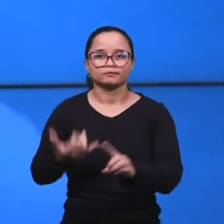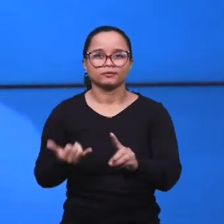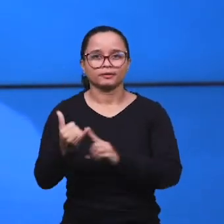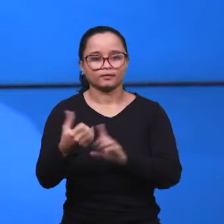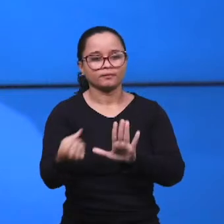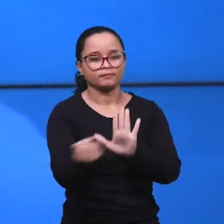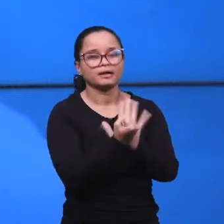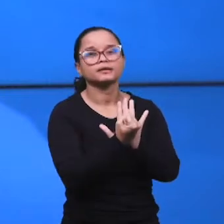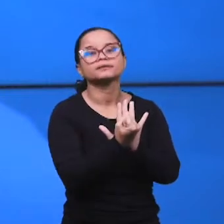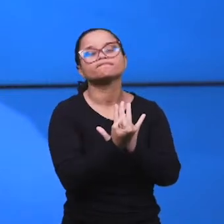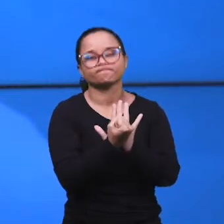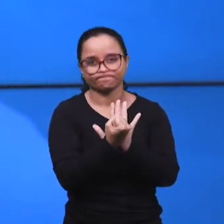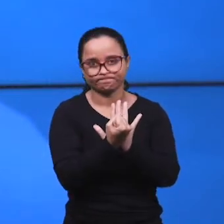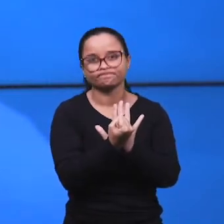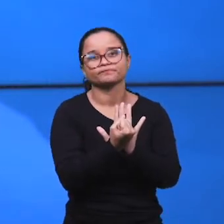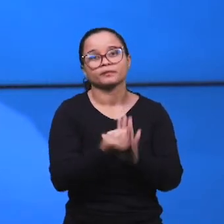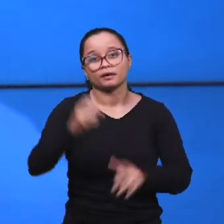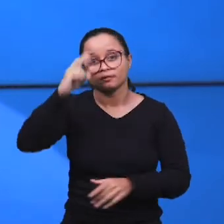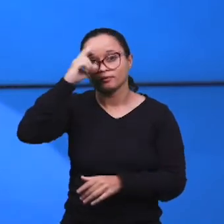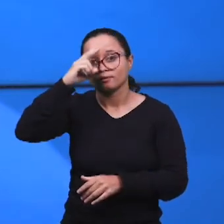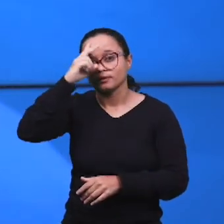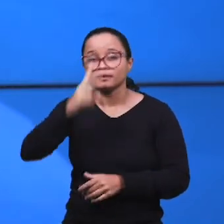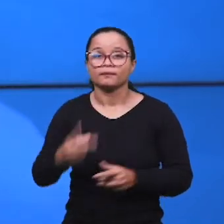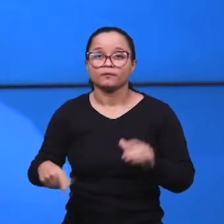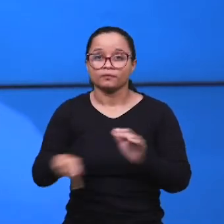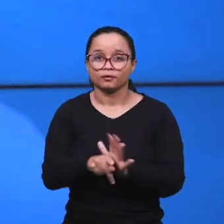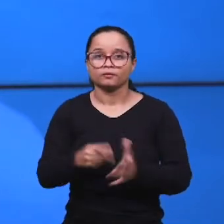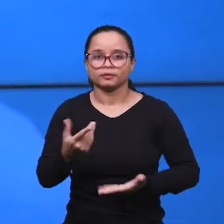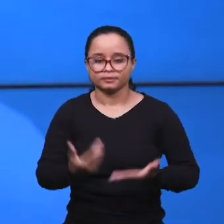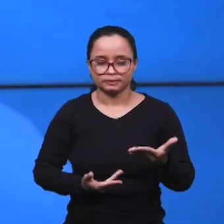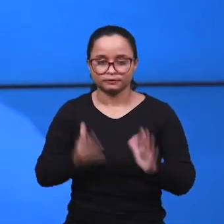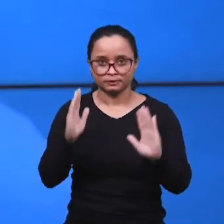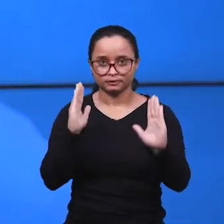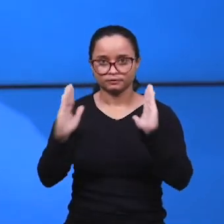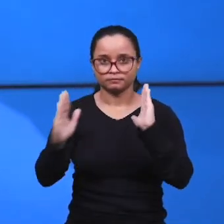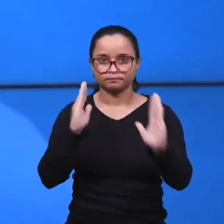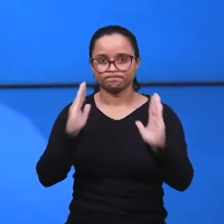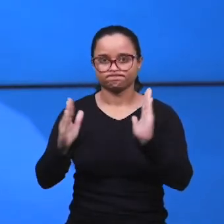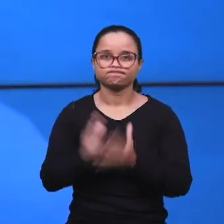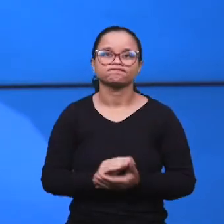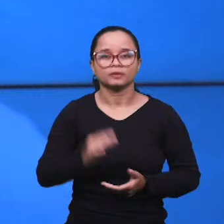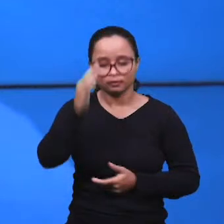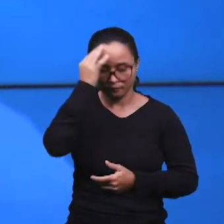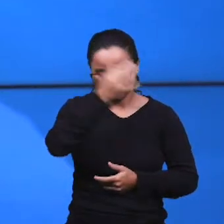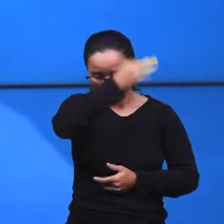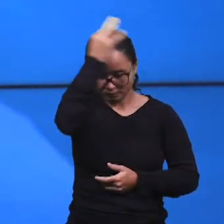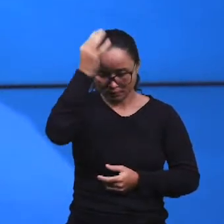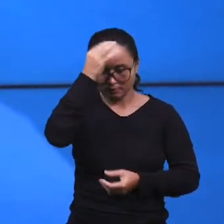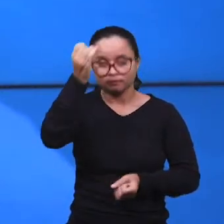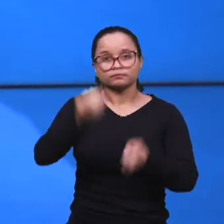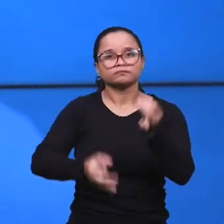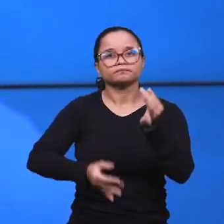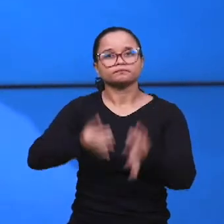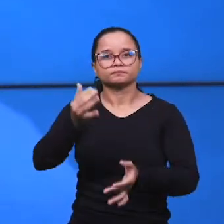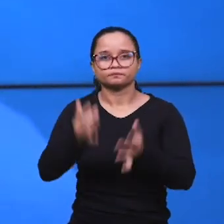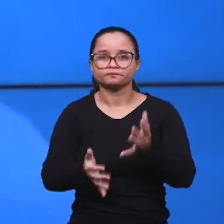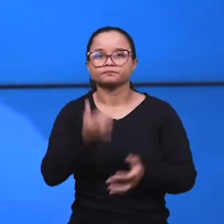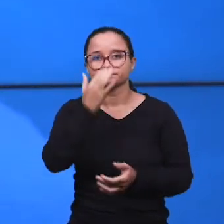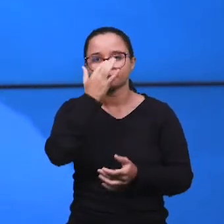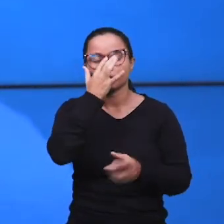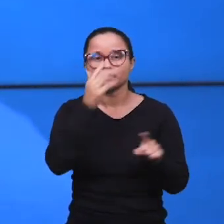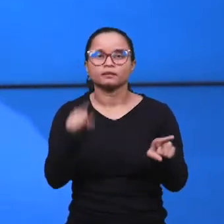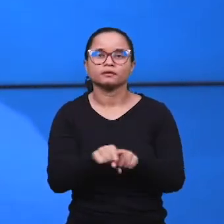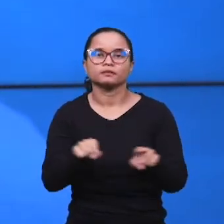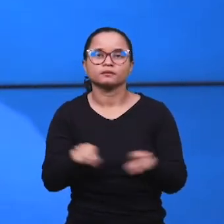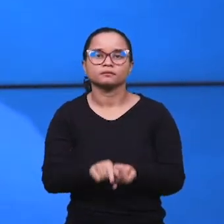marcador profético que marcou a história da igreja naquele período ali do grande derramamento do Espírito Santo, e muito bem situado